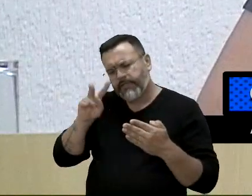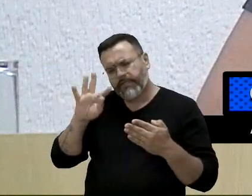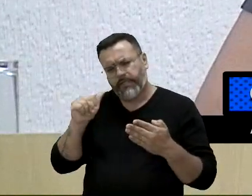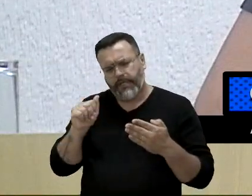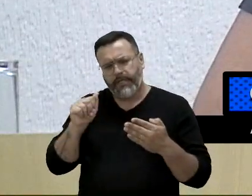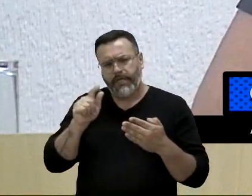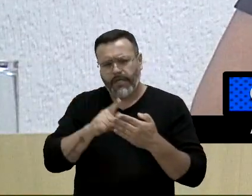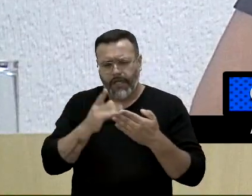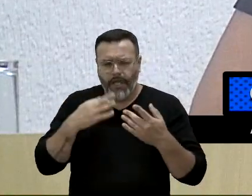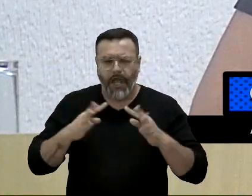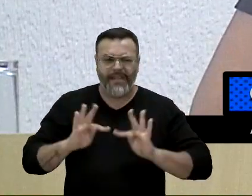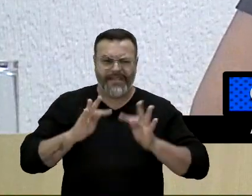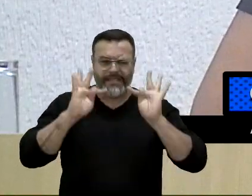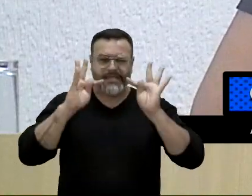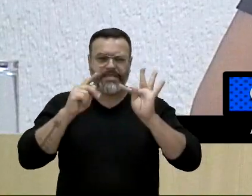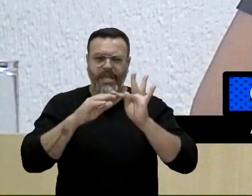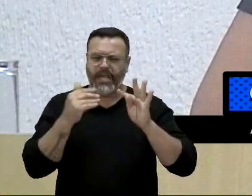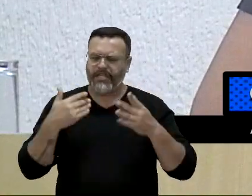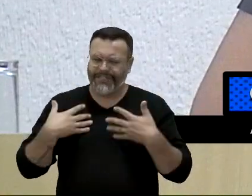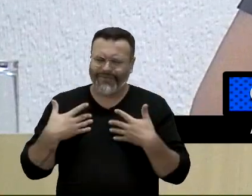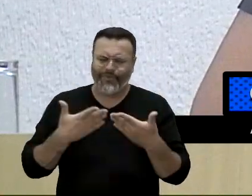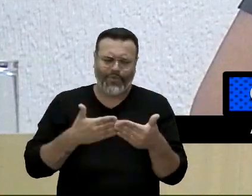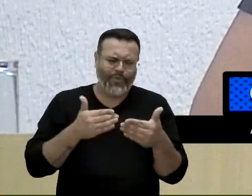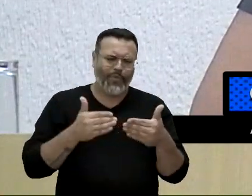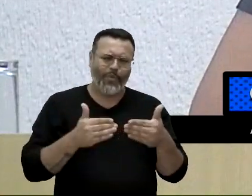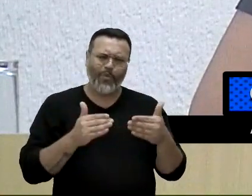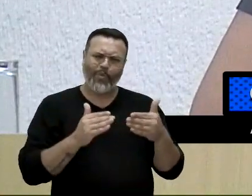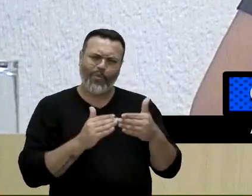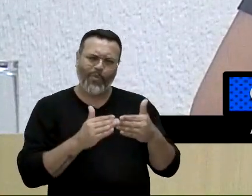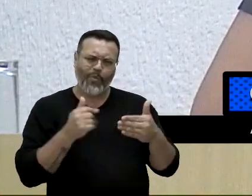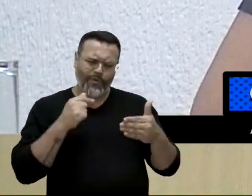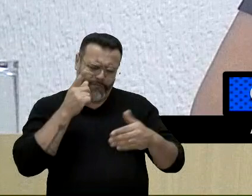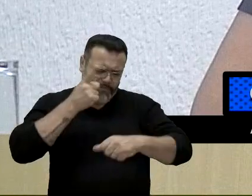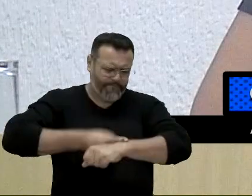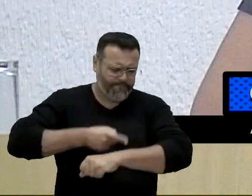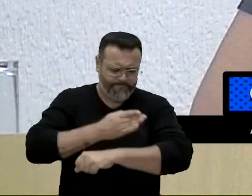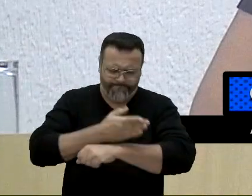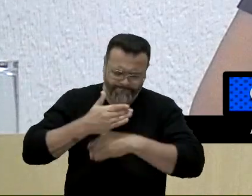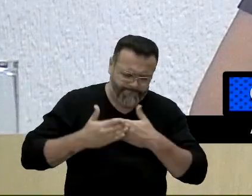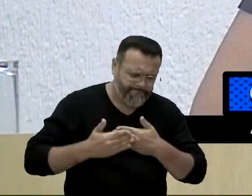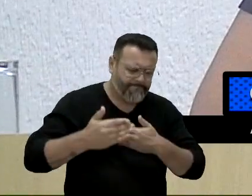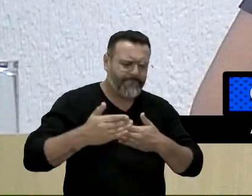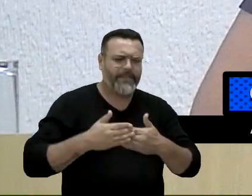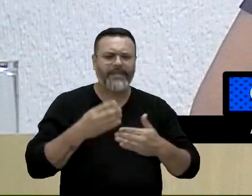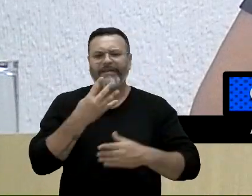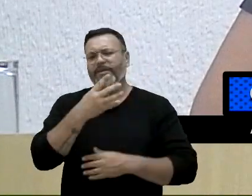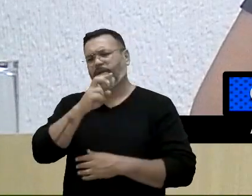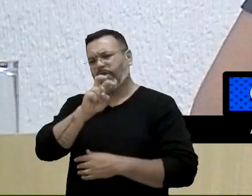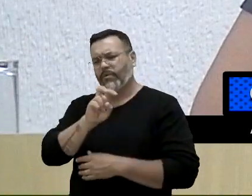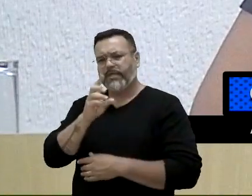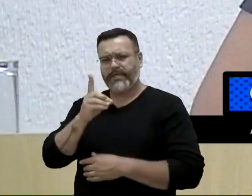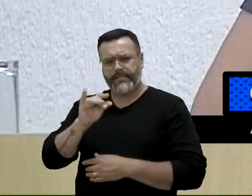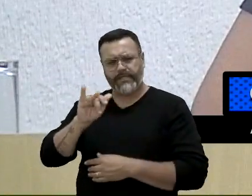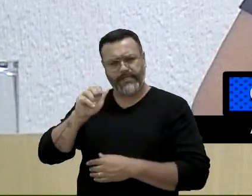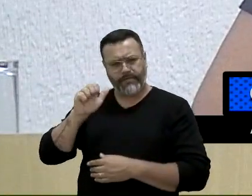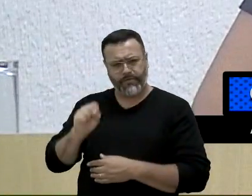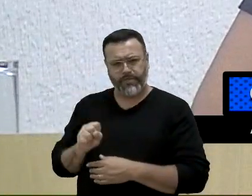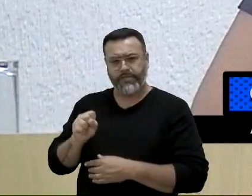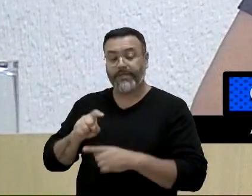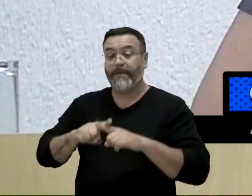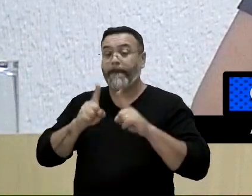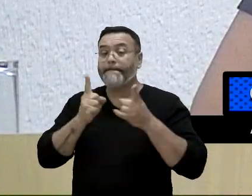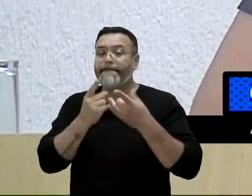um tempo inicial ali de repente 45 dias, mas a maternidade é